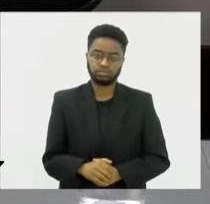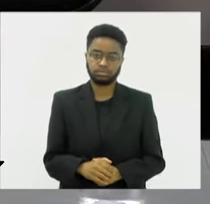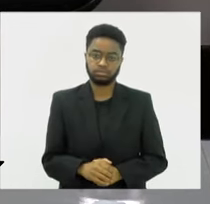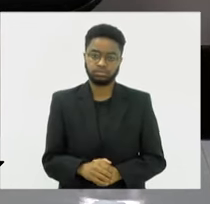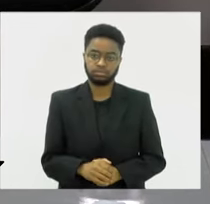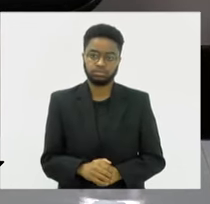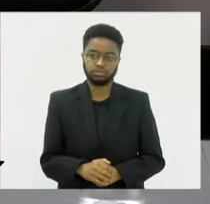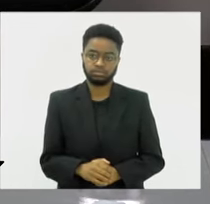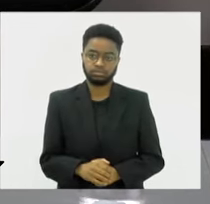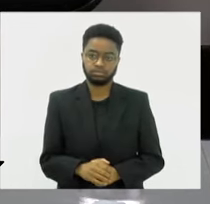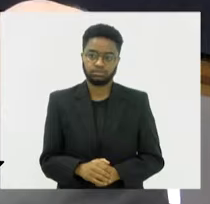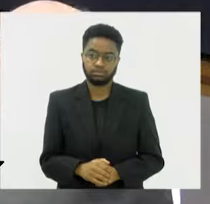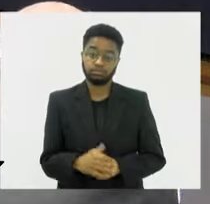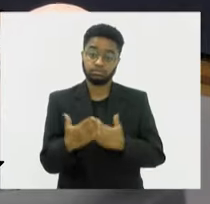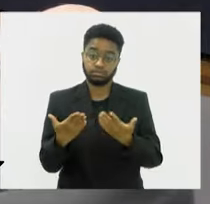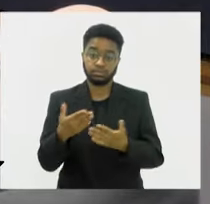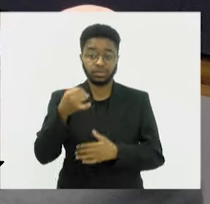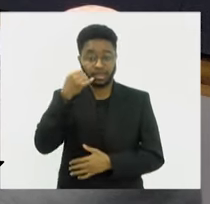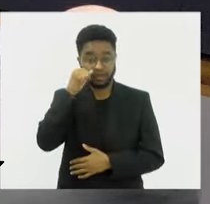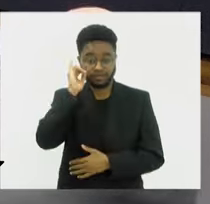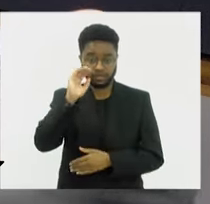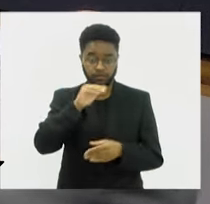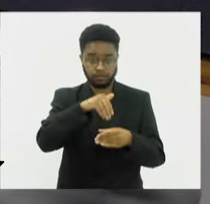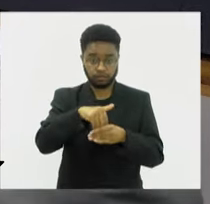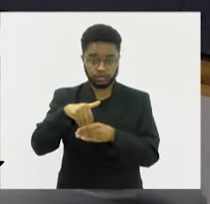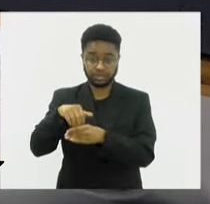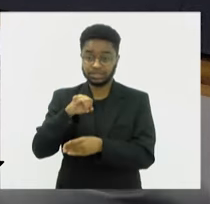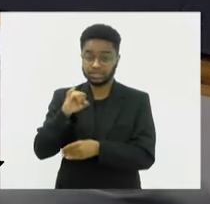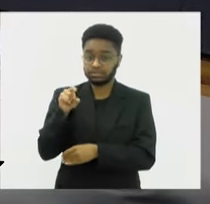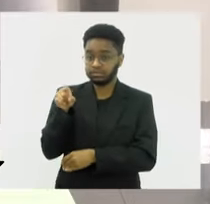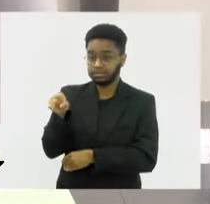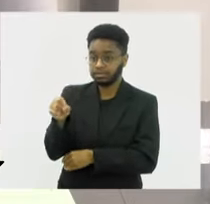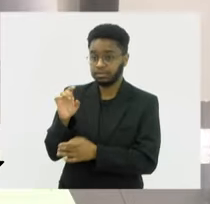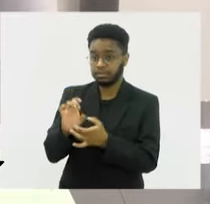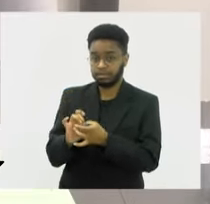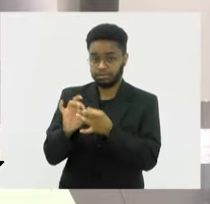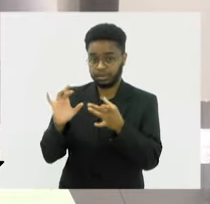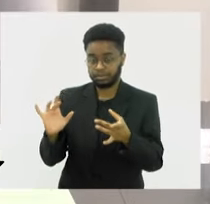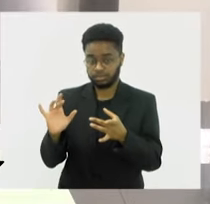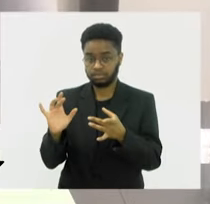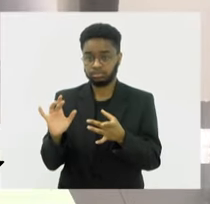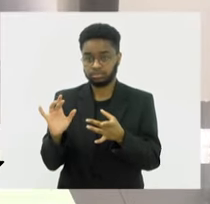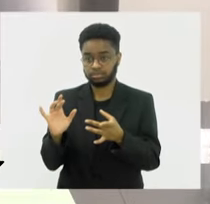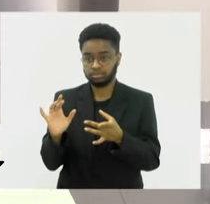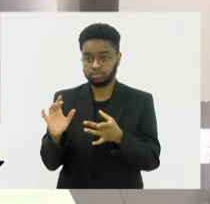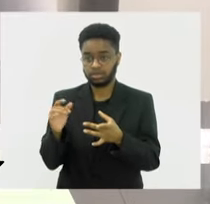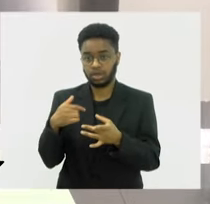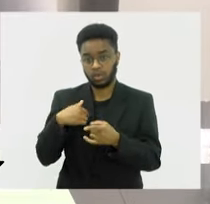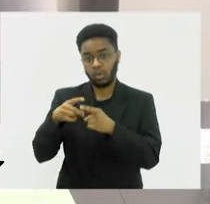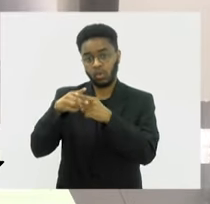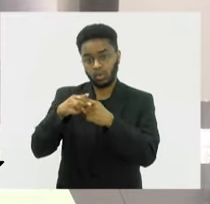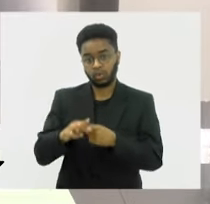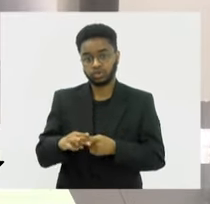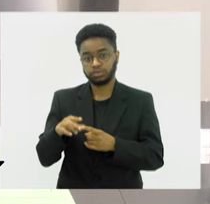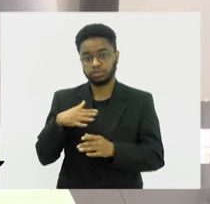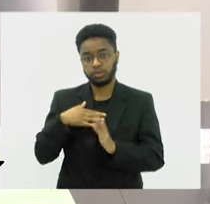Então, para que não tenha votação, se Vossa Excelência permitir, eu retifico o meu parecer para esse